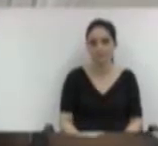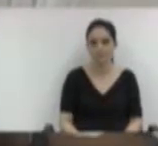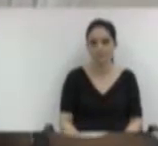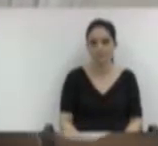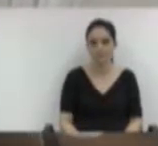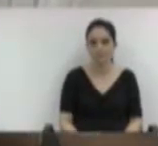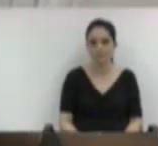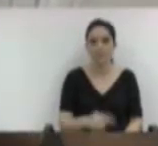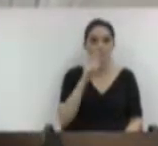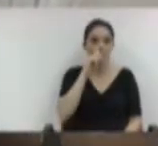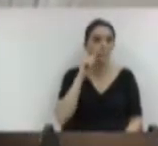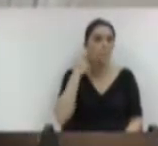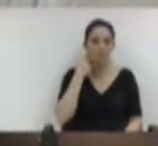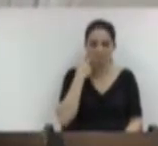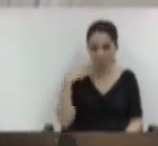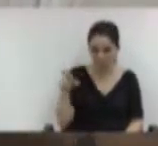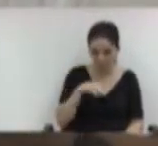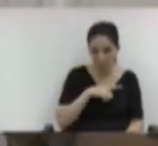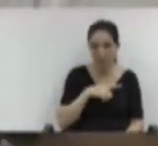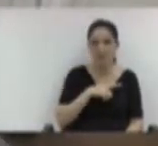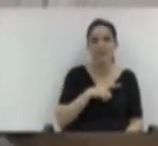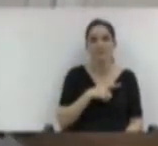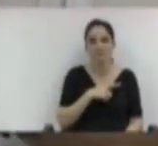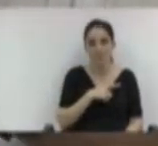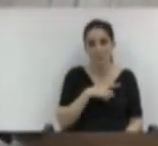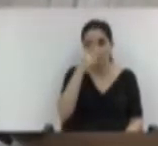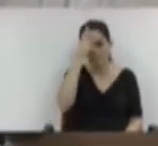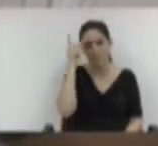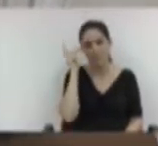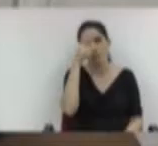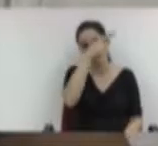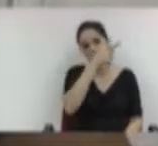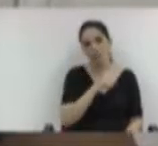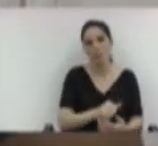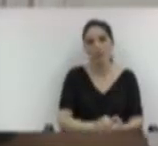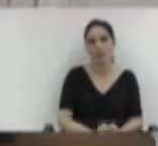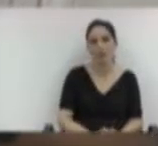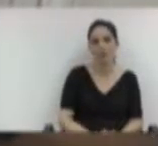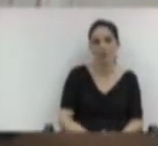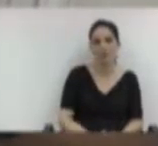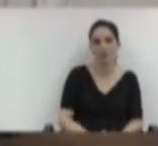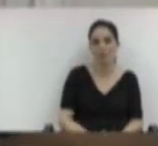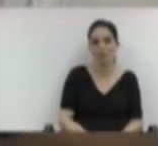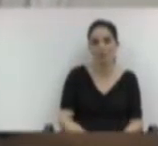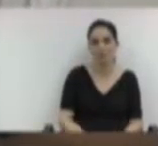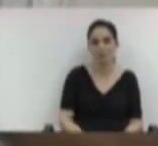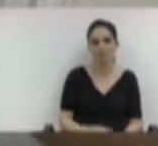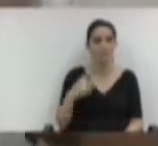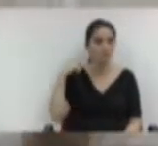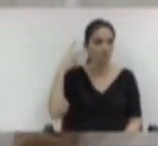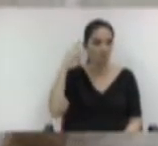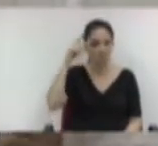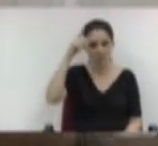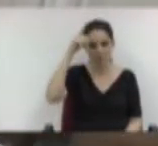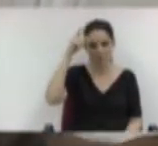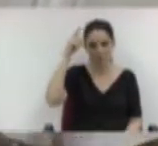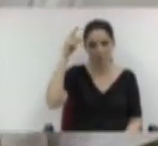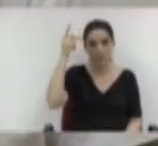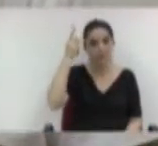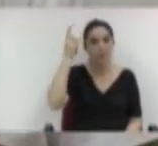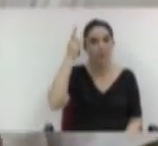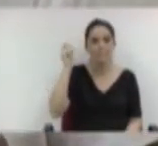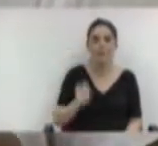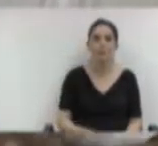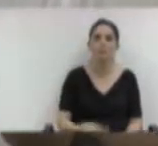lá no Legislativo, né? Na nossa Assembleia Legislativa em São Paulo. O senhor tem na Câmara Federal. Traz.